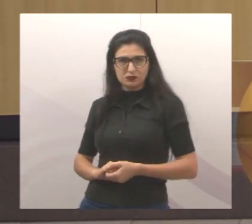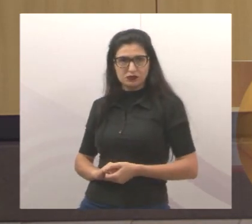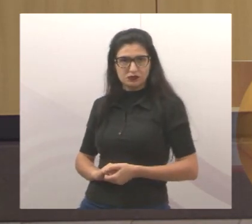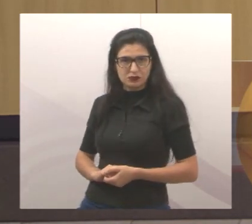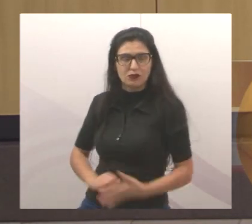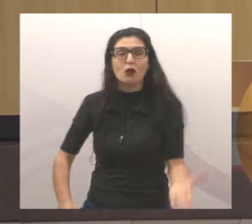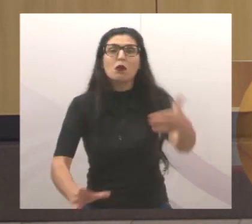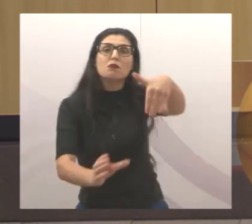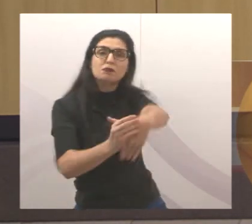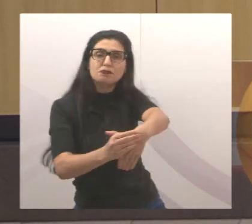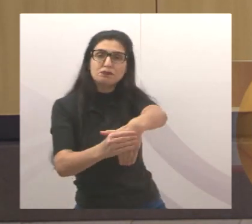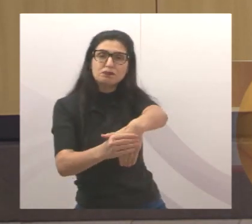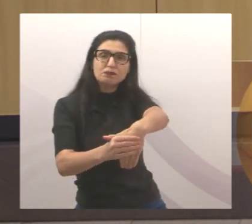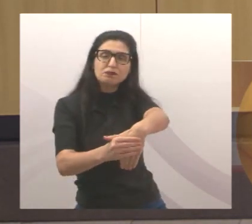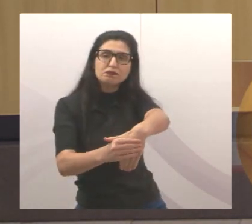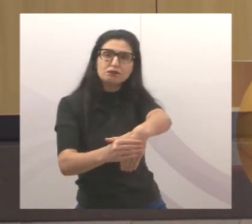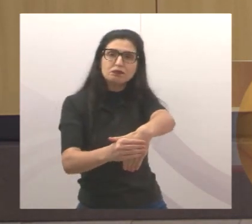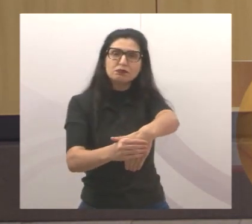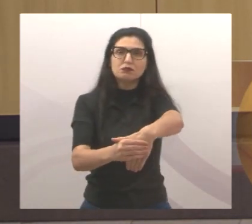Como vota